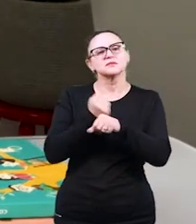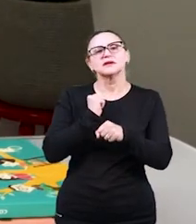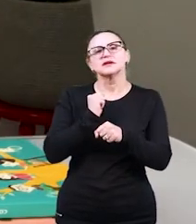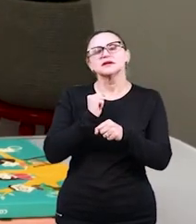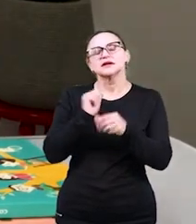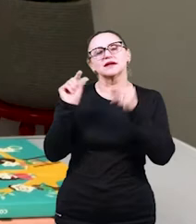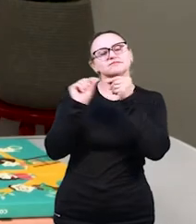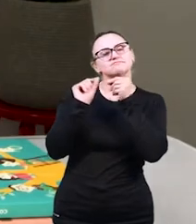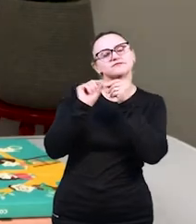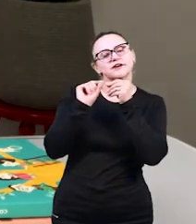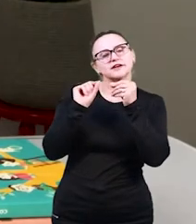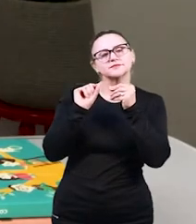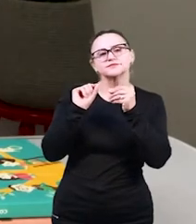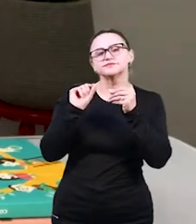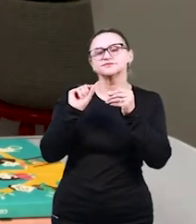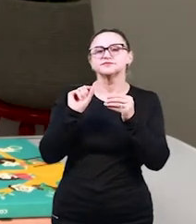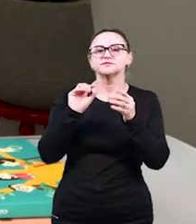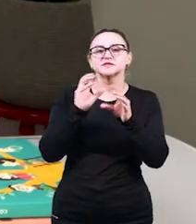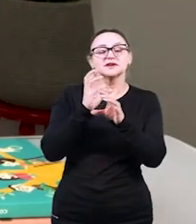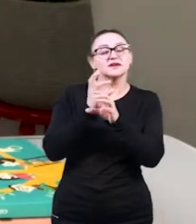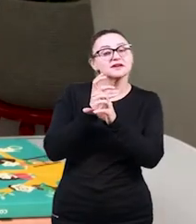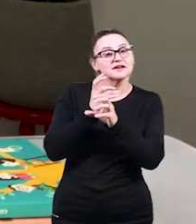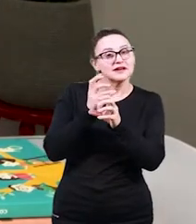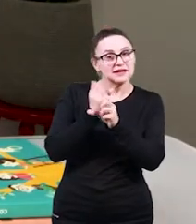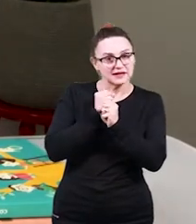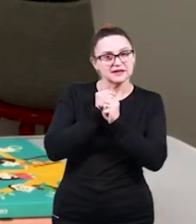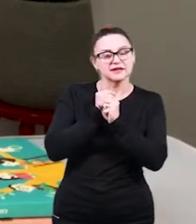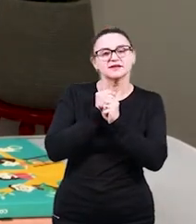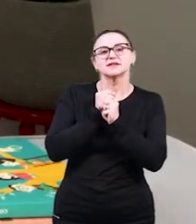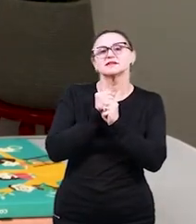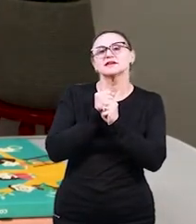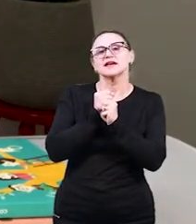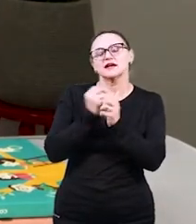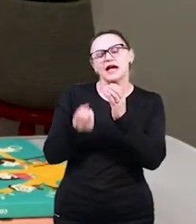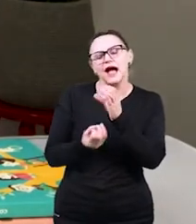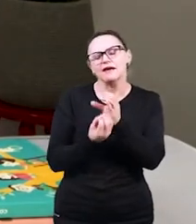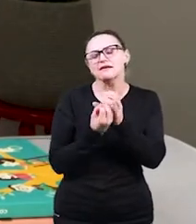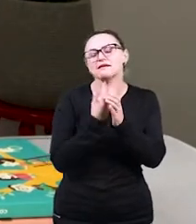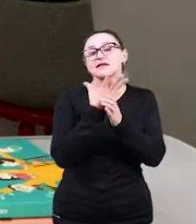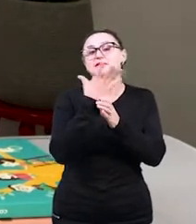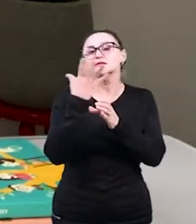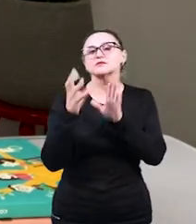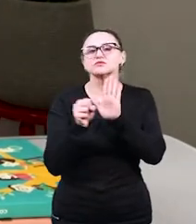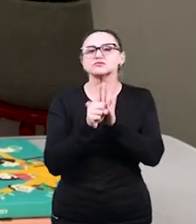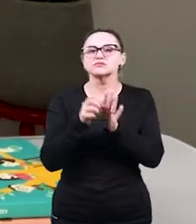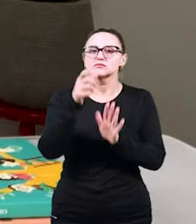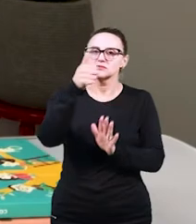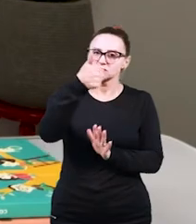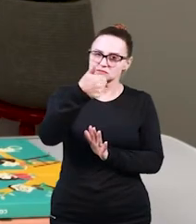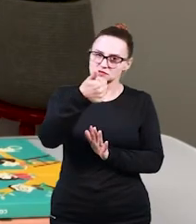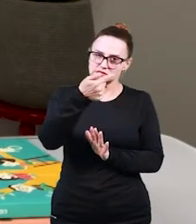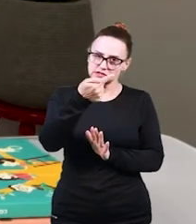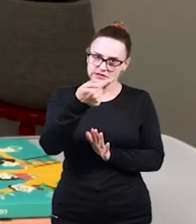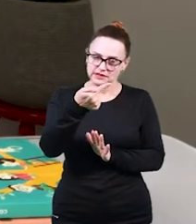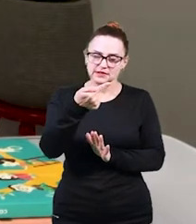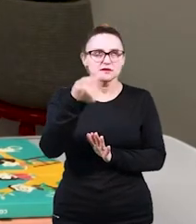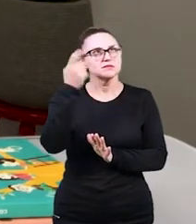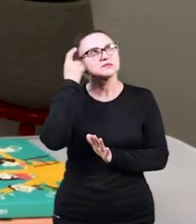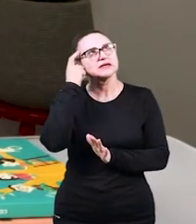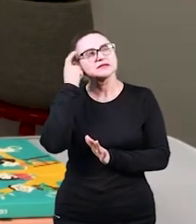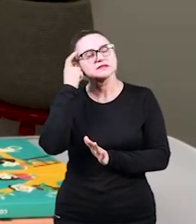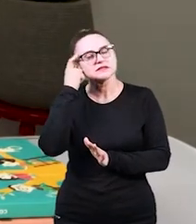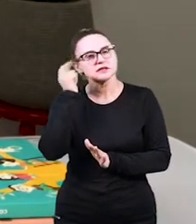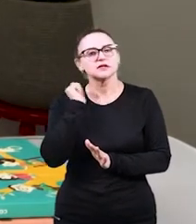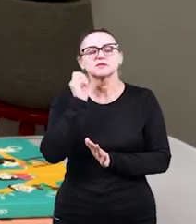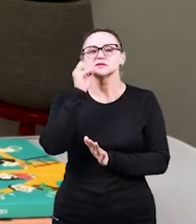ela remonta à sua criação, mais ou menos lá no século XVII. E quando a gente pensa nessa